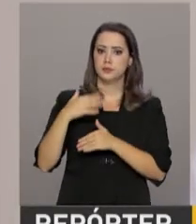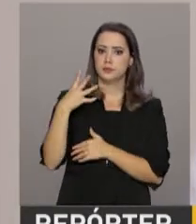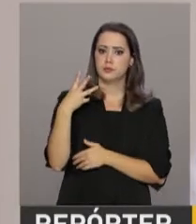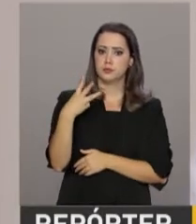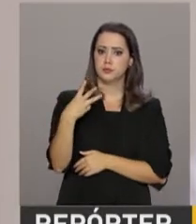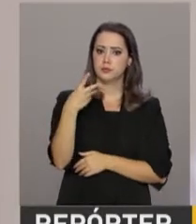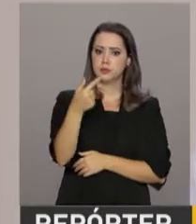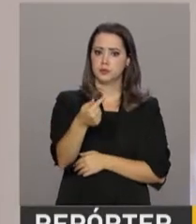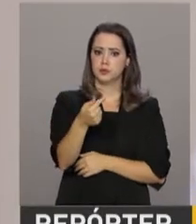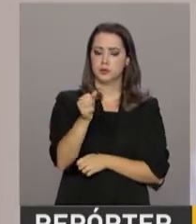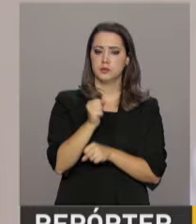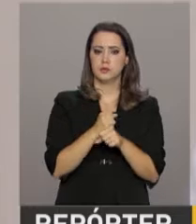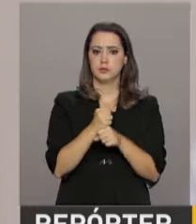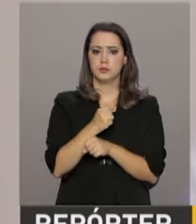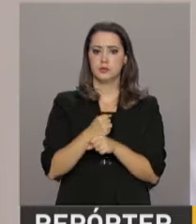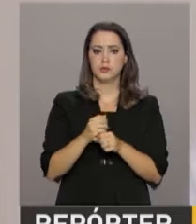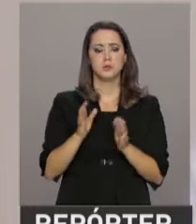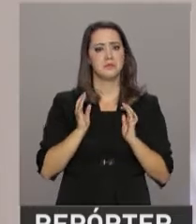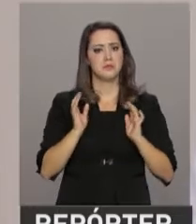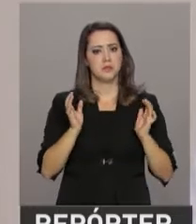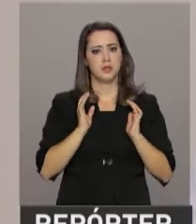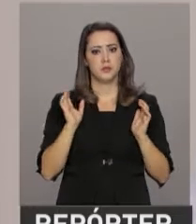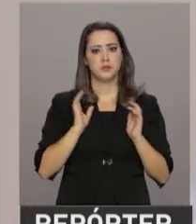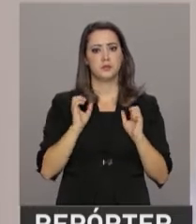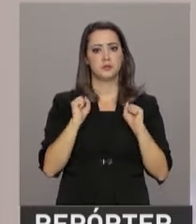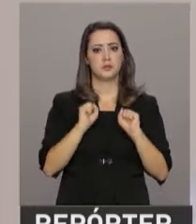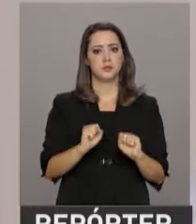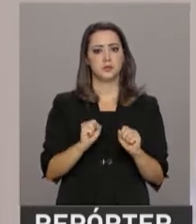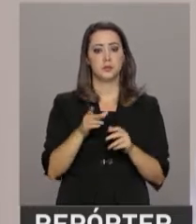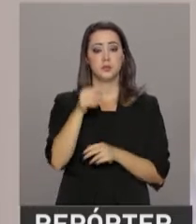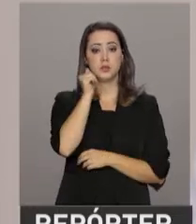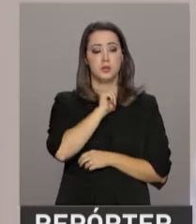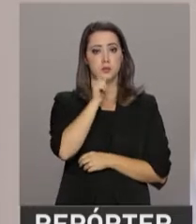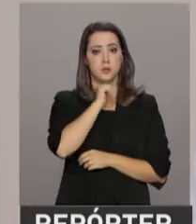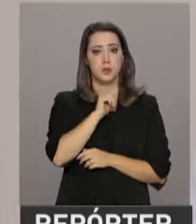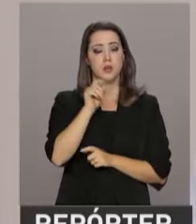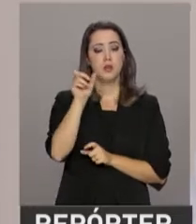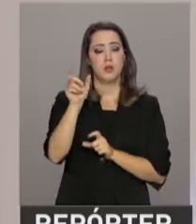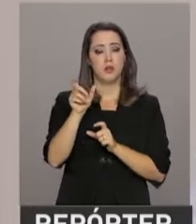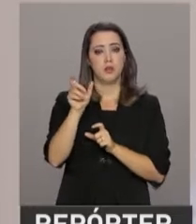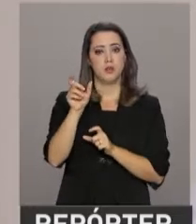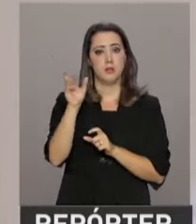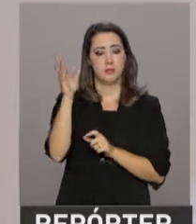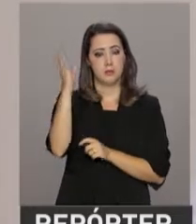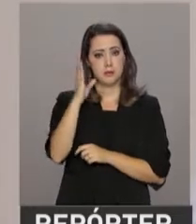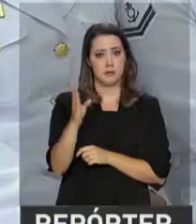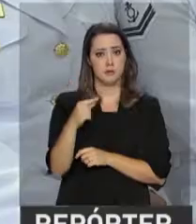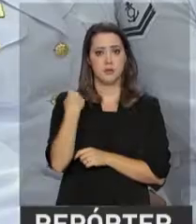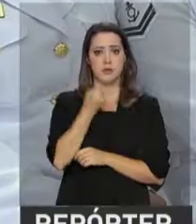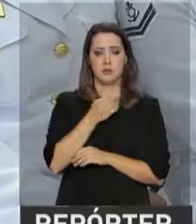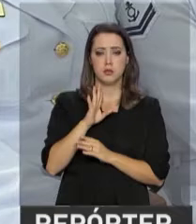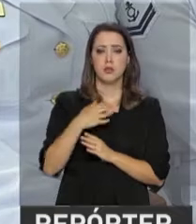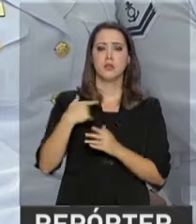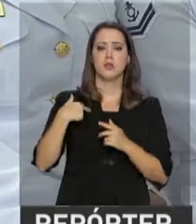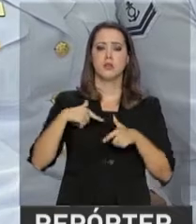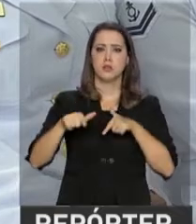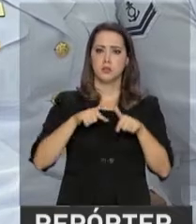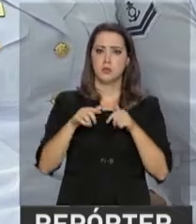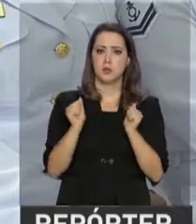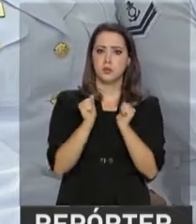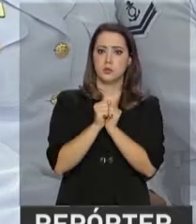37 anos a riqueza ea competência da mulher brasileira em nossas fileiras nos mostrou a importância